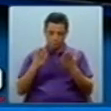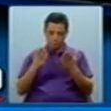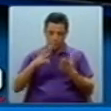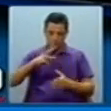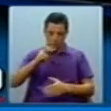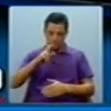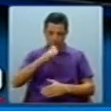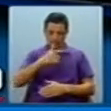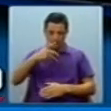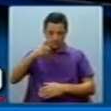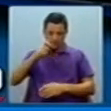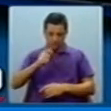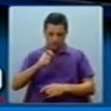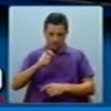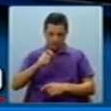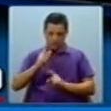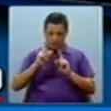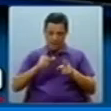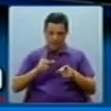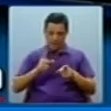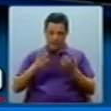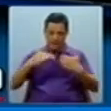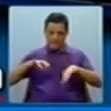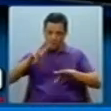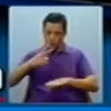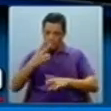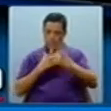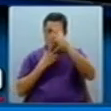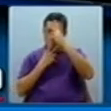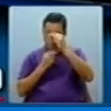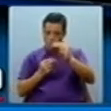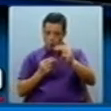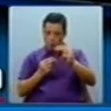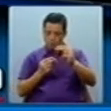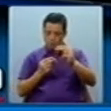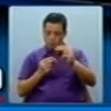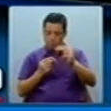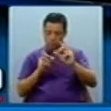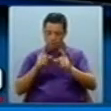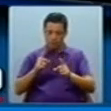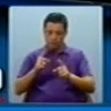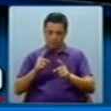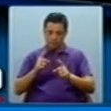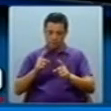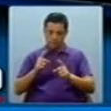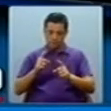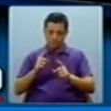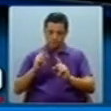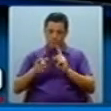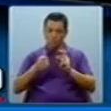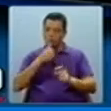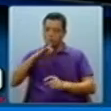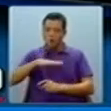a orbitar Marte e também na própria superfície de Marte, mas as duas luas de Marte, que são extremamente enigmáticas, até mesmo naquela questão de onde é que elas